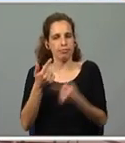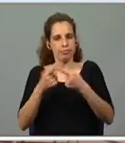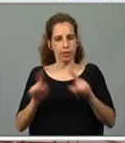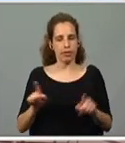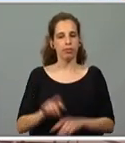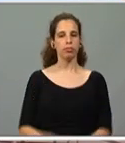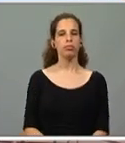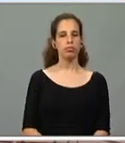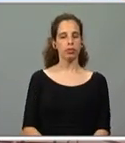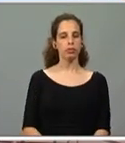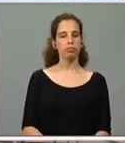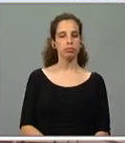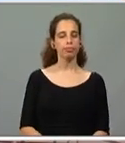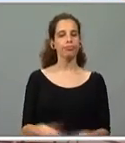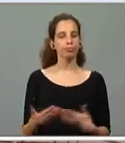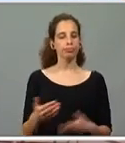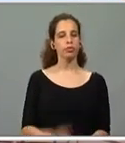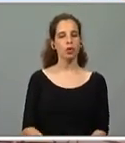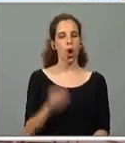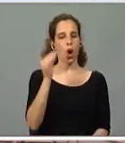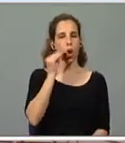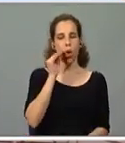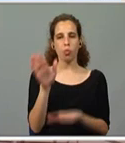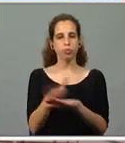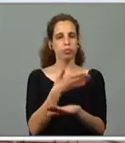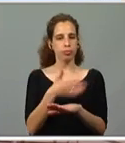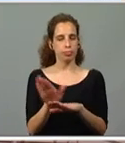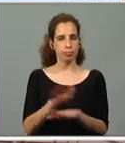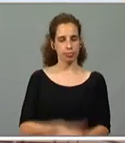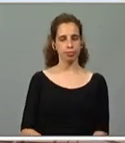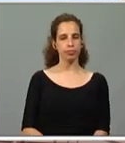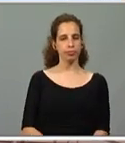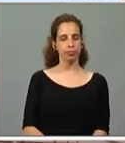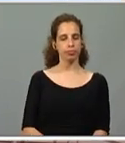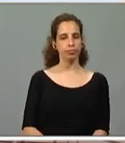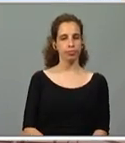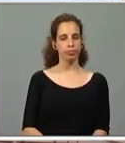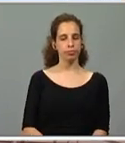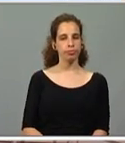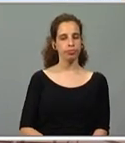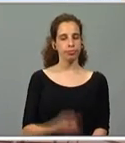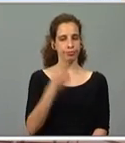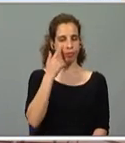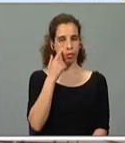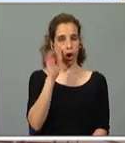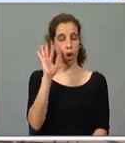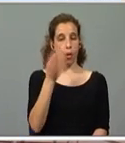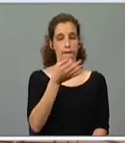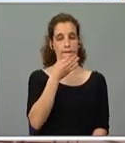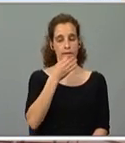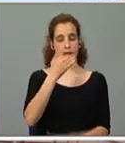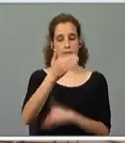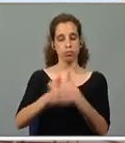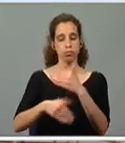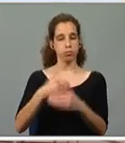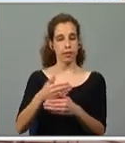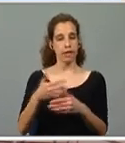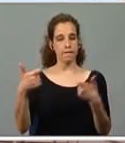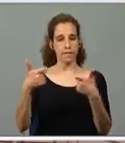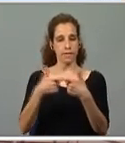Componentes imexíveis. Ora, como então separar estes componentes? Ora, reparem, quando falamos em processos